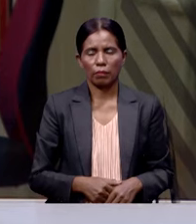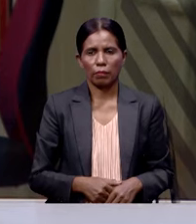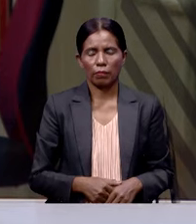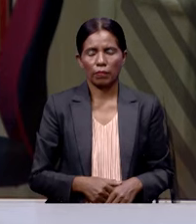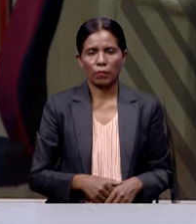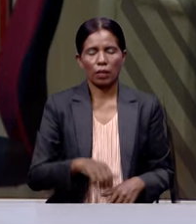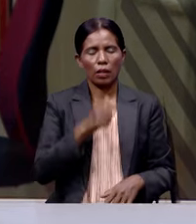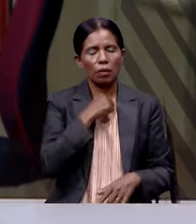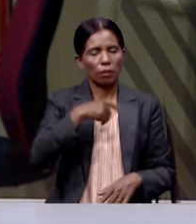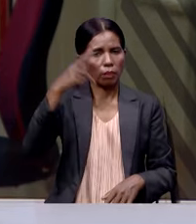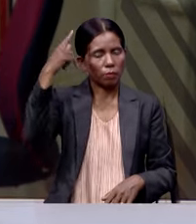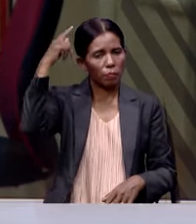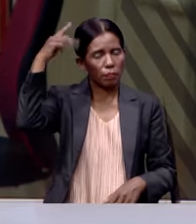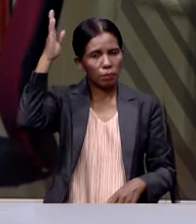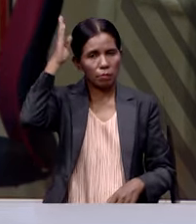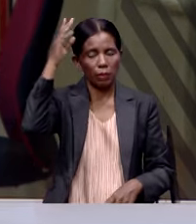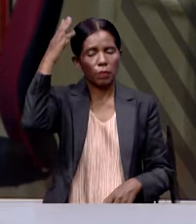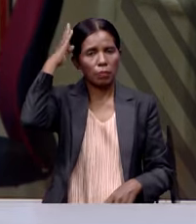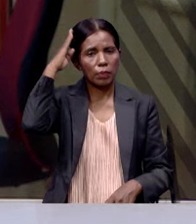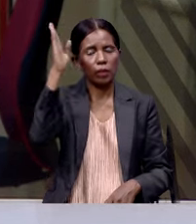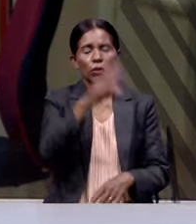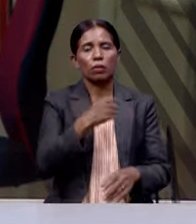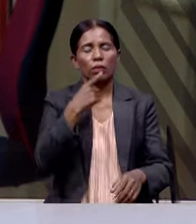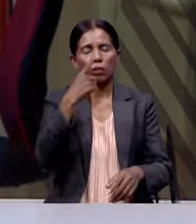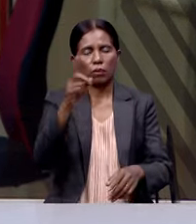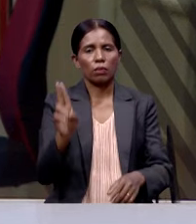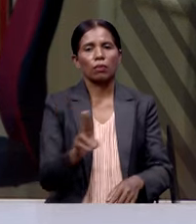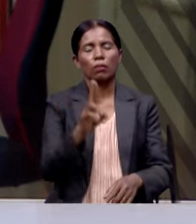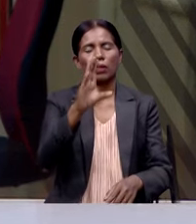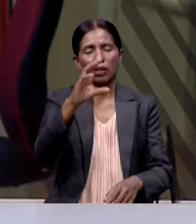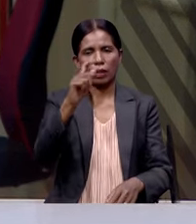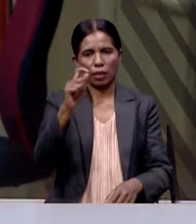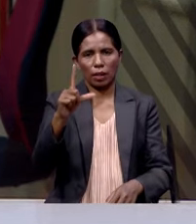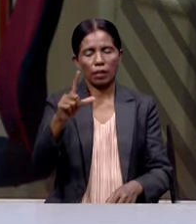Dom Virgilijevo poseba istruttura fo Universidade Católica Timorense.